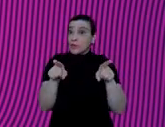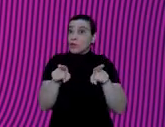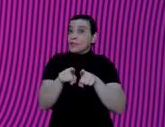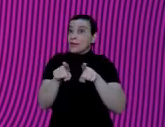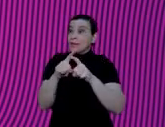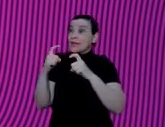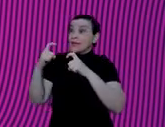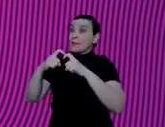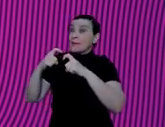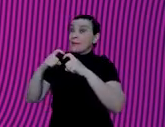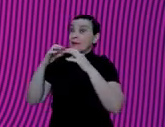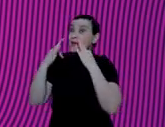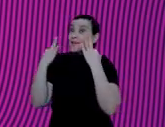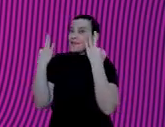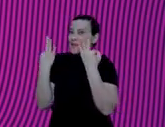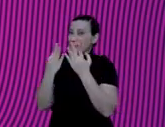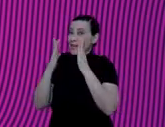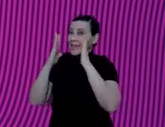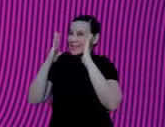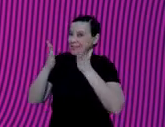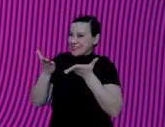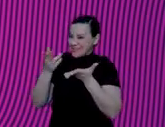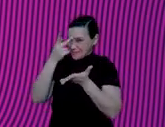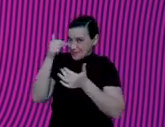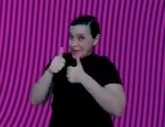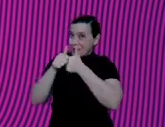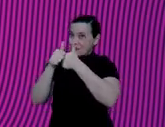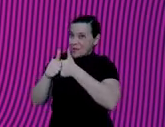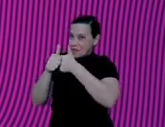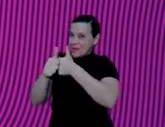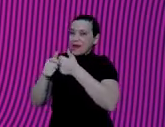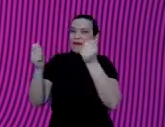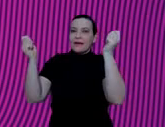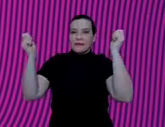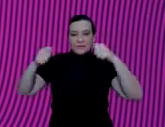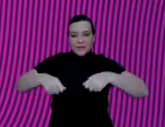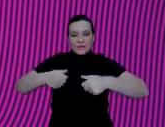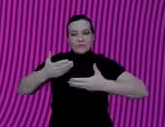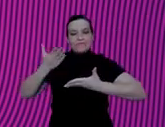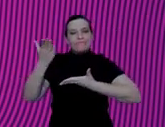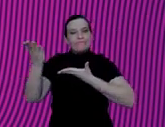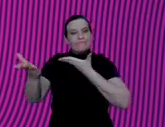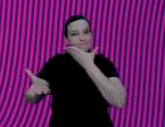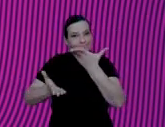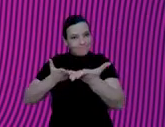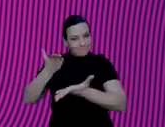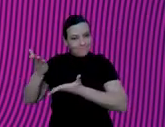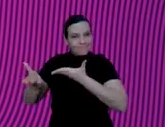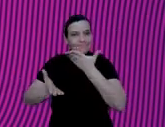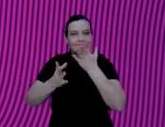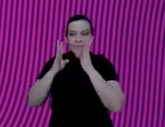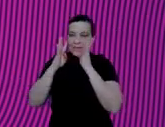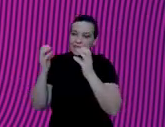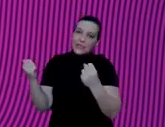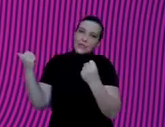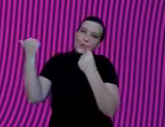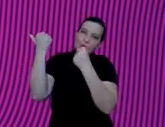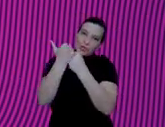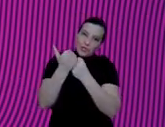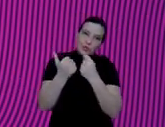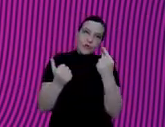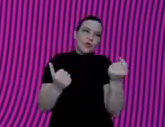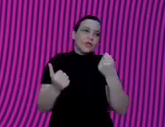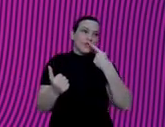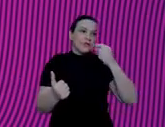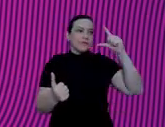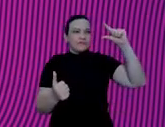acompanhava esse paciente, se conseguiu fazer uma terapia de substituição de opioides para reduzir esse uso na emergência, e a partir